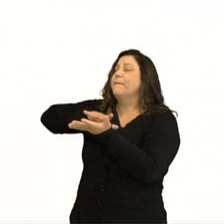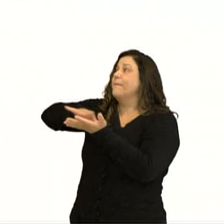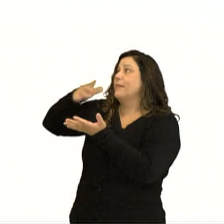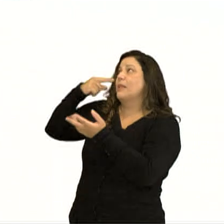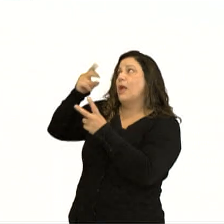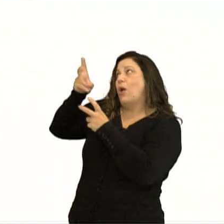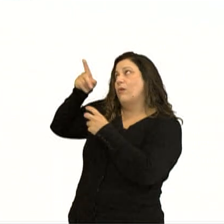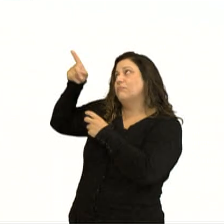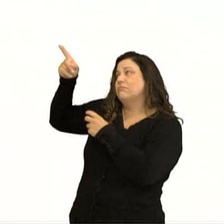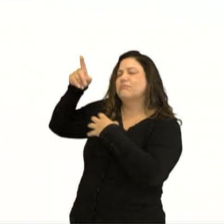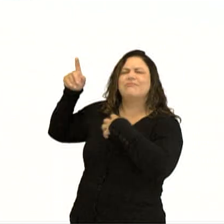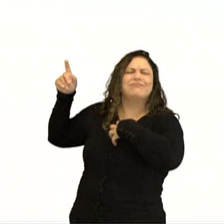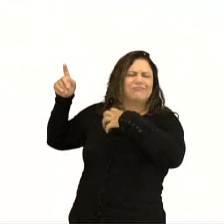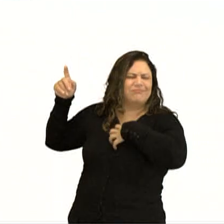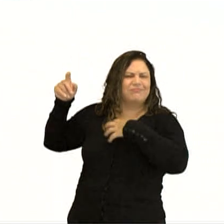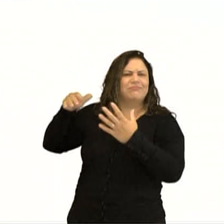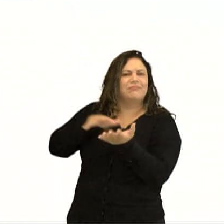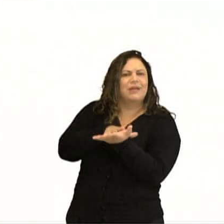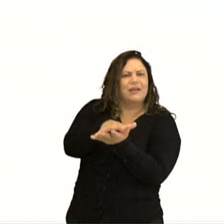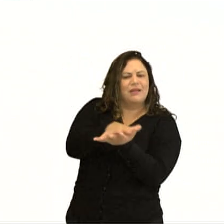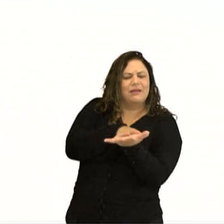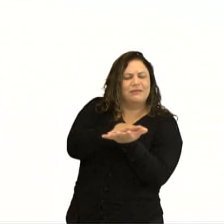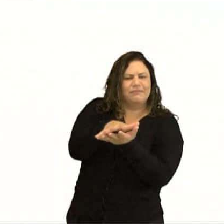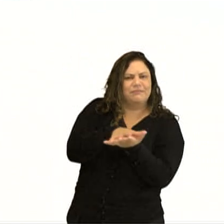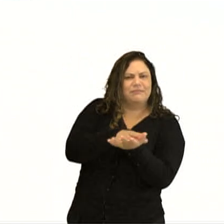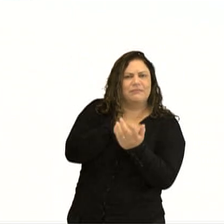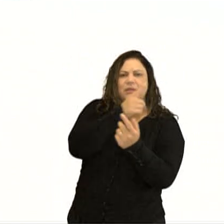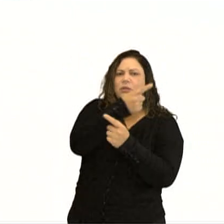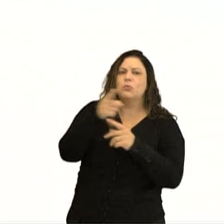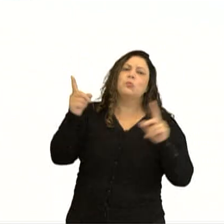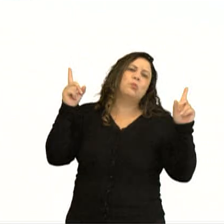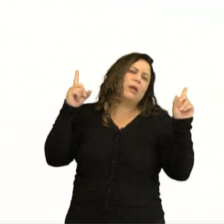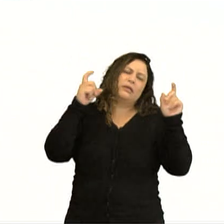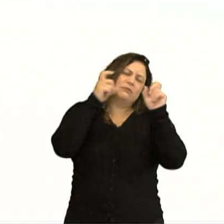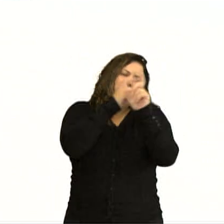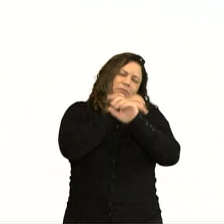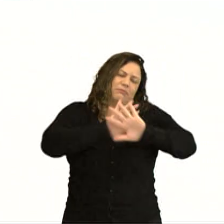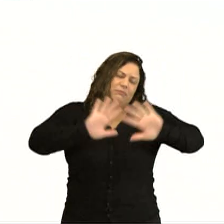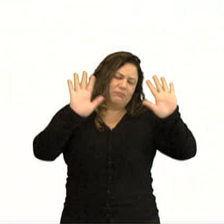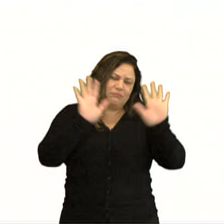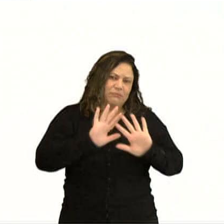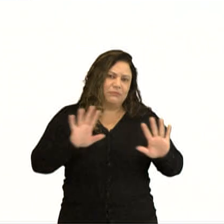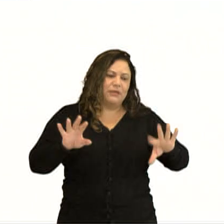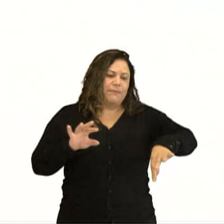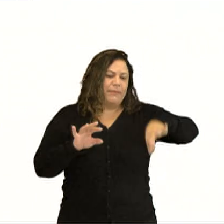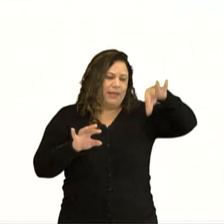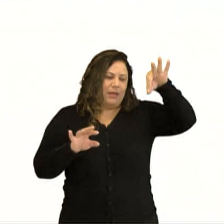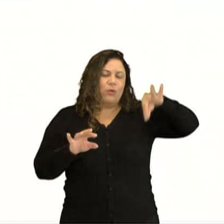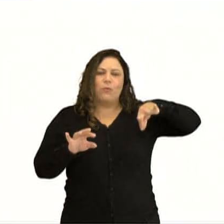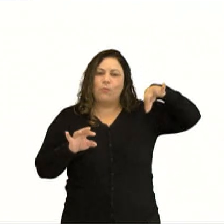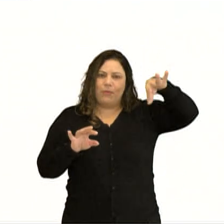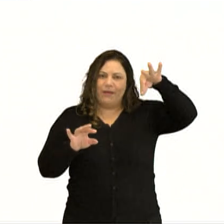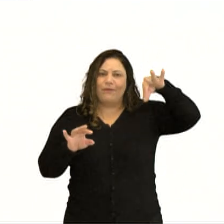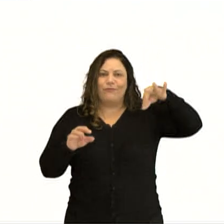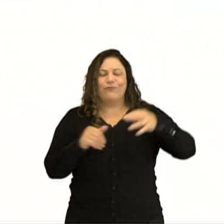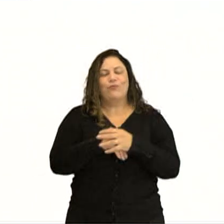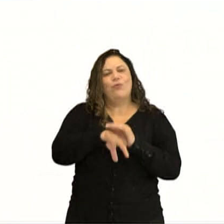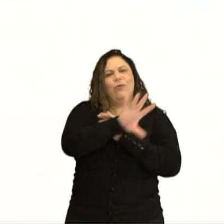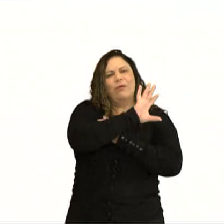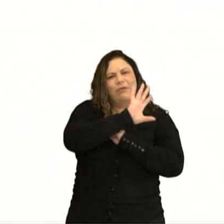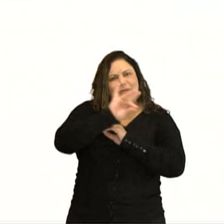nós sentimos ao tocar. Não é muito difícil de compreender texturas, não é mesmo? Você pega uma folha e cola ali